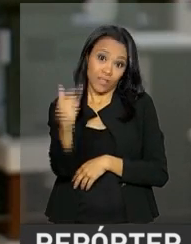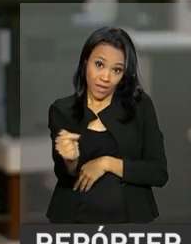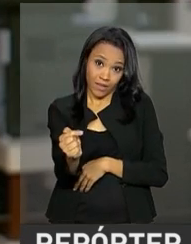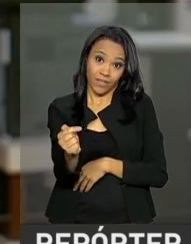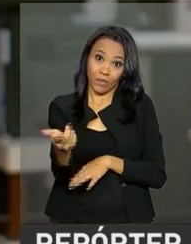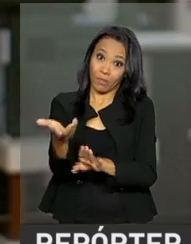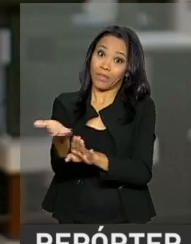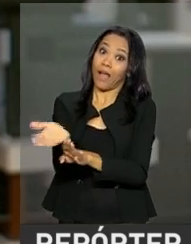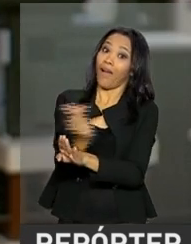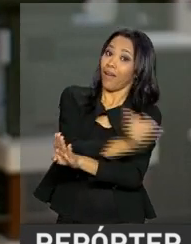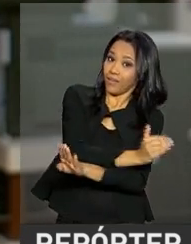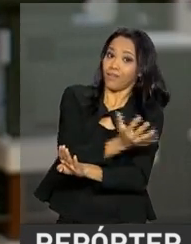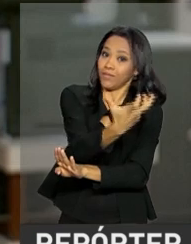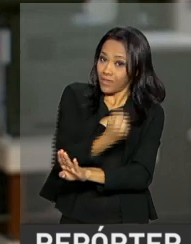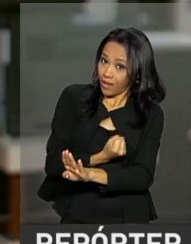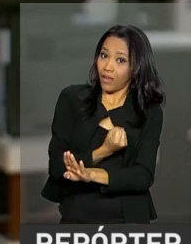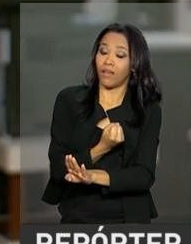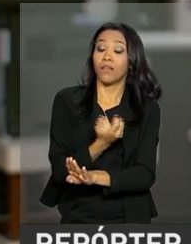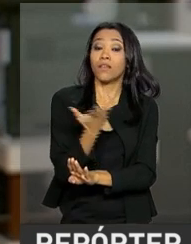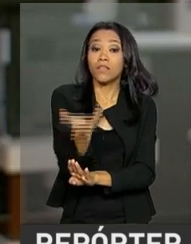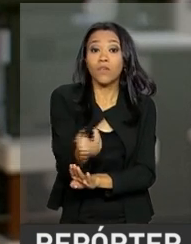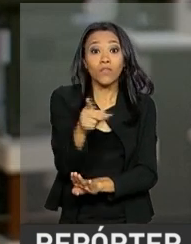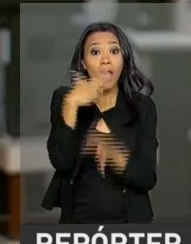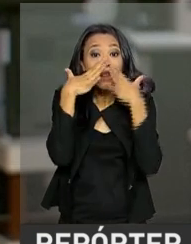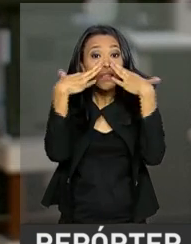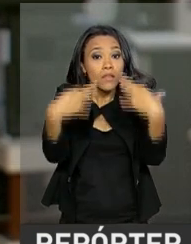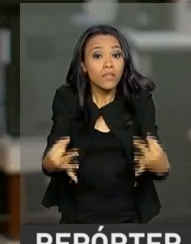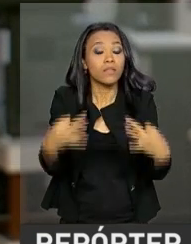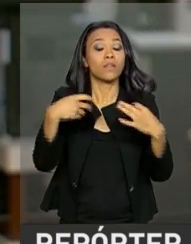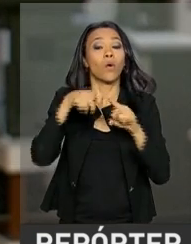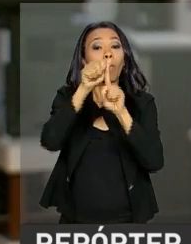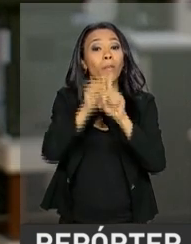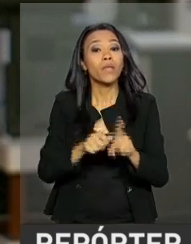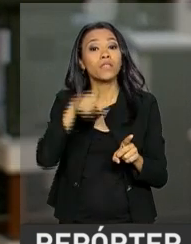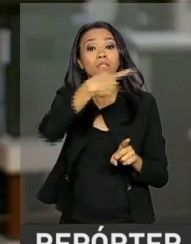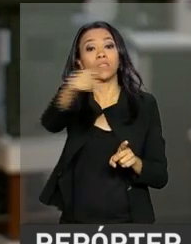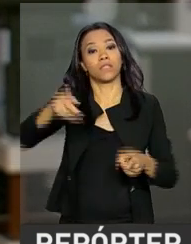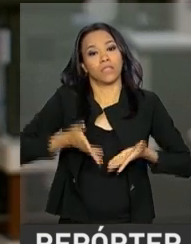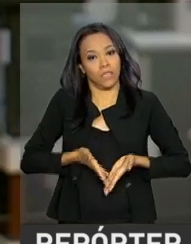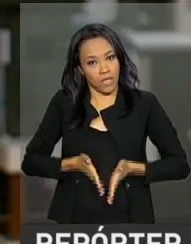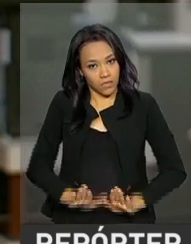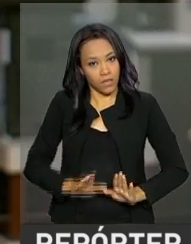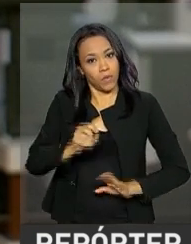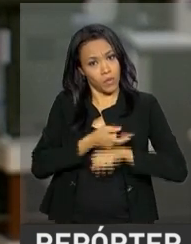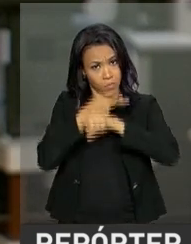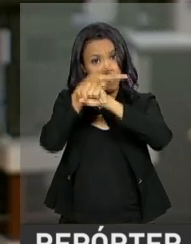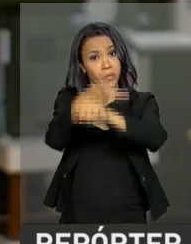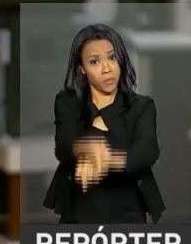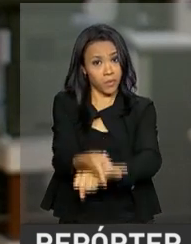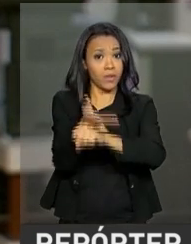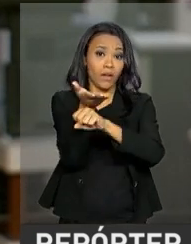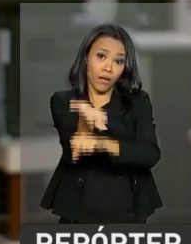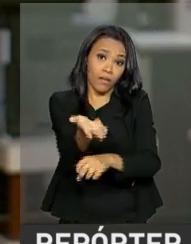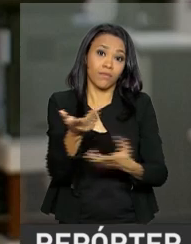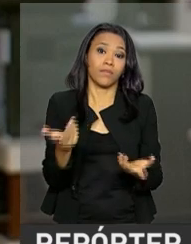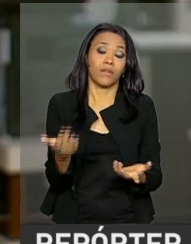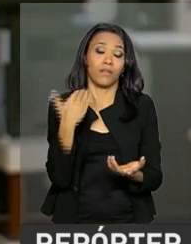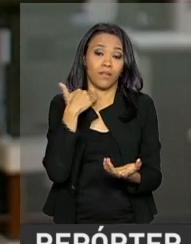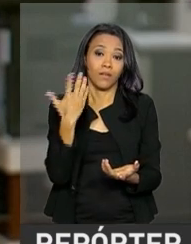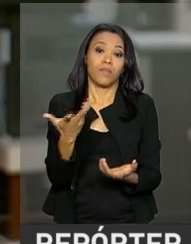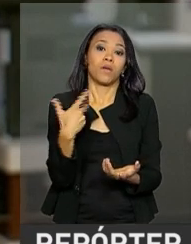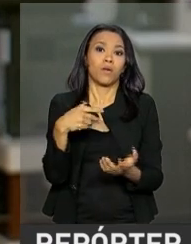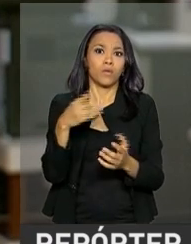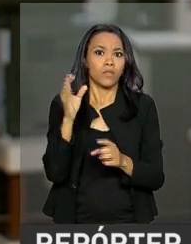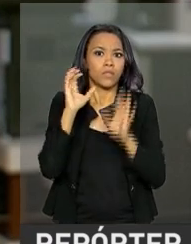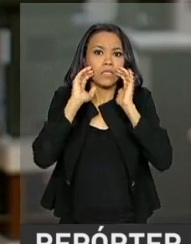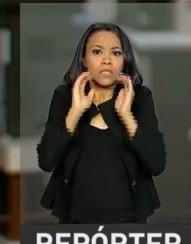hora né a recomendação é que os trabalhadores fiquem atentos ao mês de nascimento e se dirijam às agências de acordo com o calendário divulgado